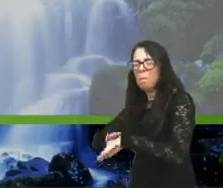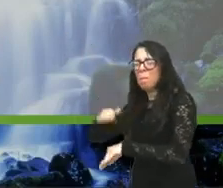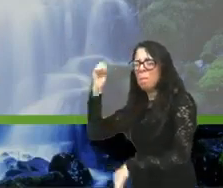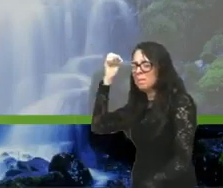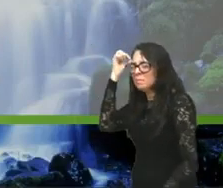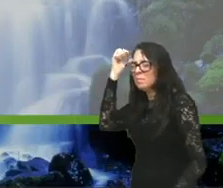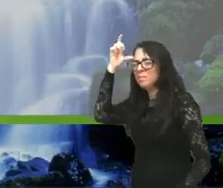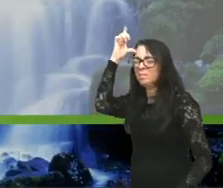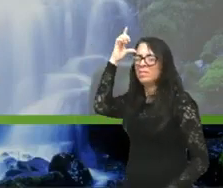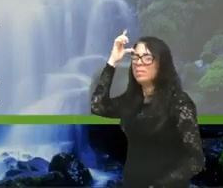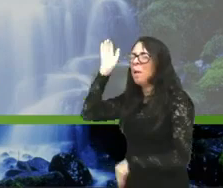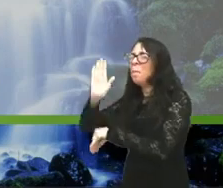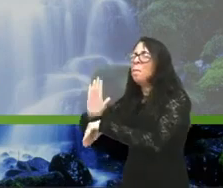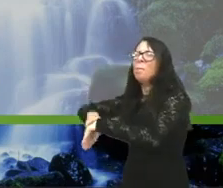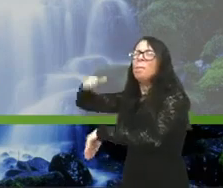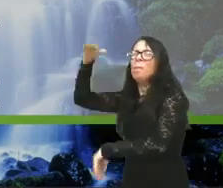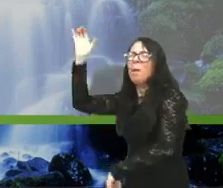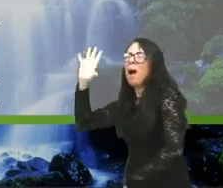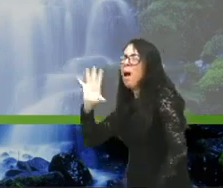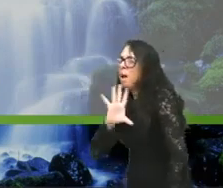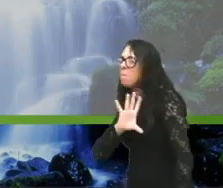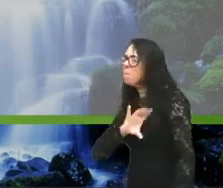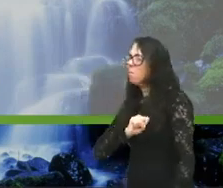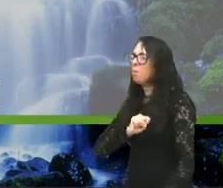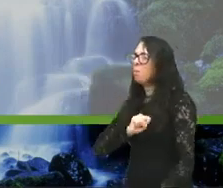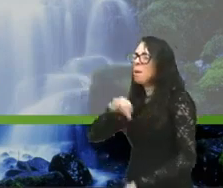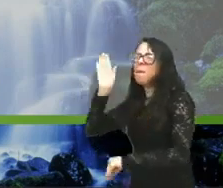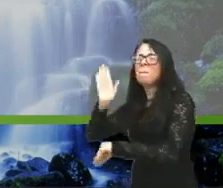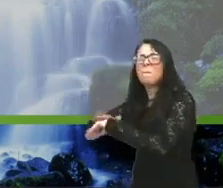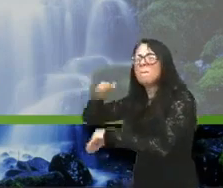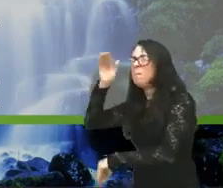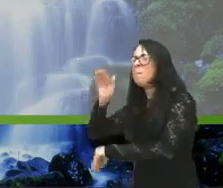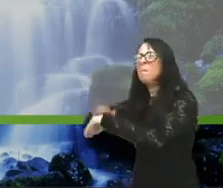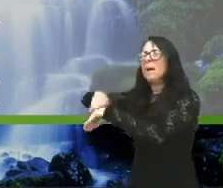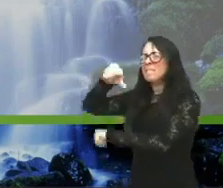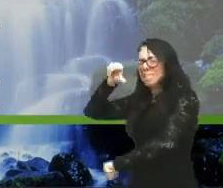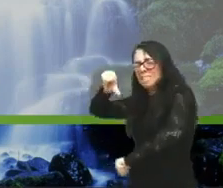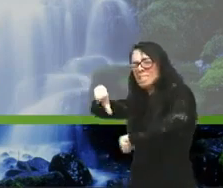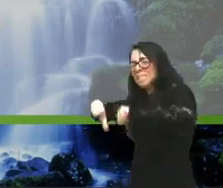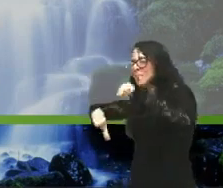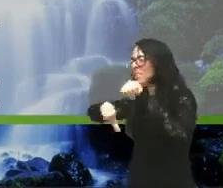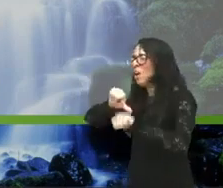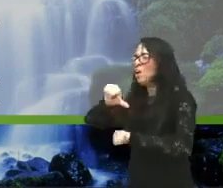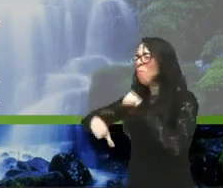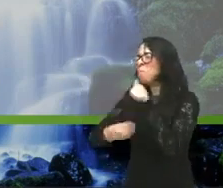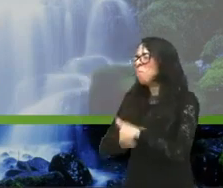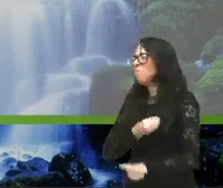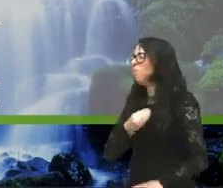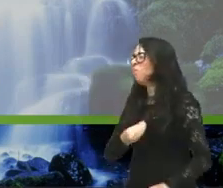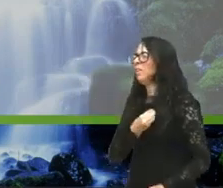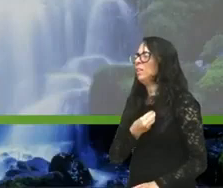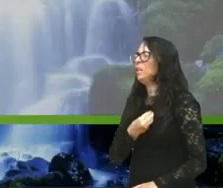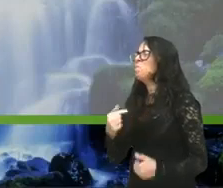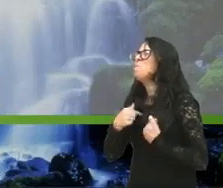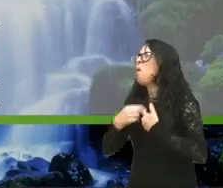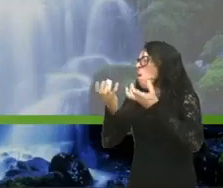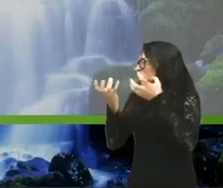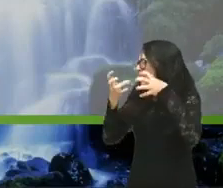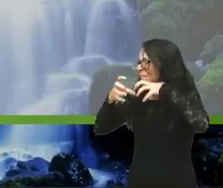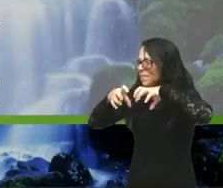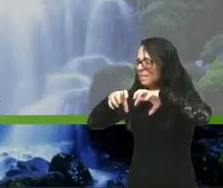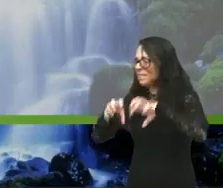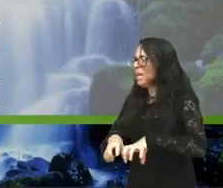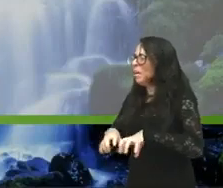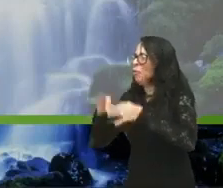Quantos dirão: eu quero transformação do meu caráter, porque eu não suporto ser a pessoa que